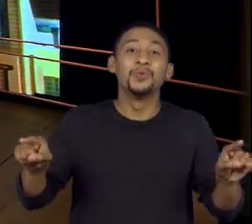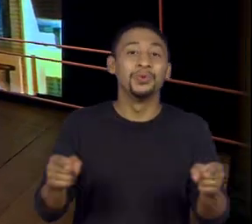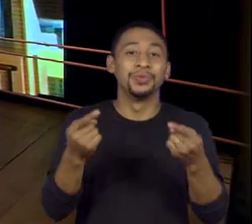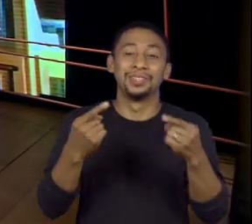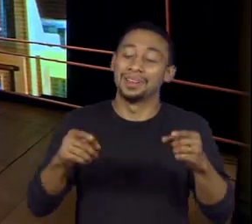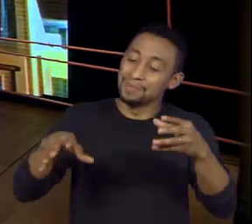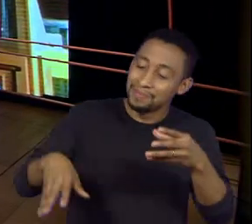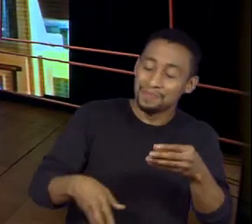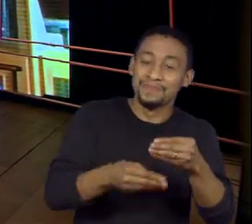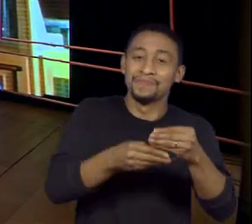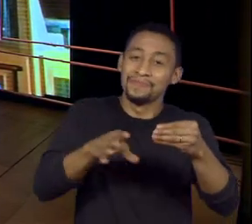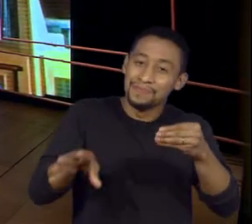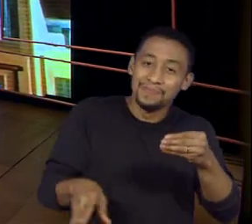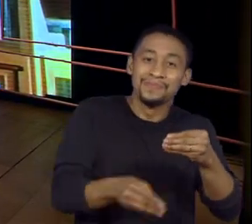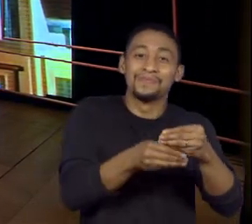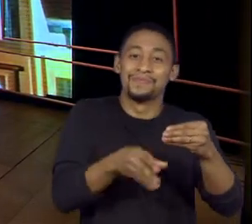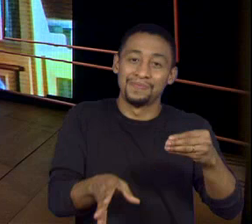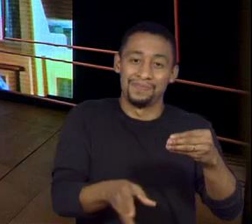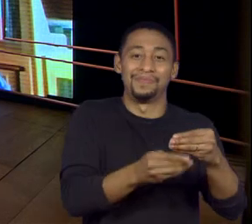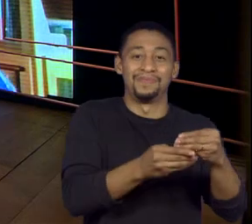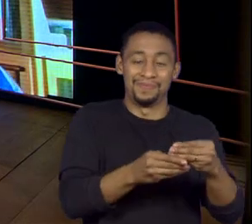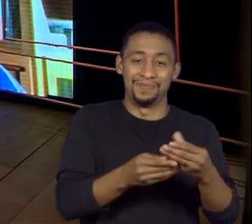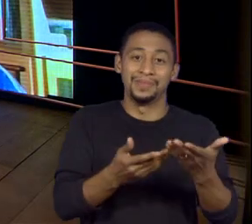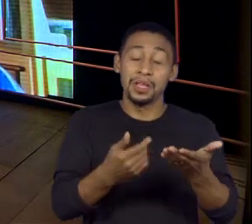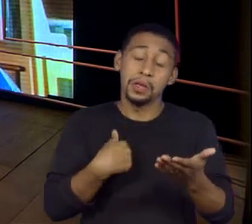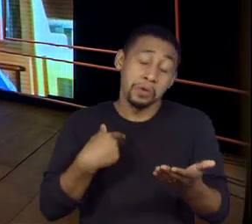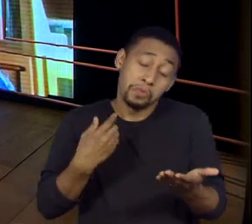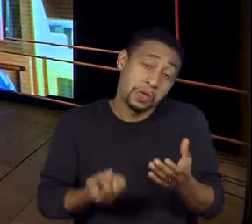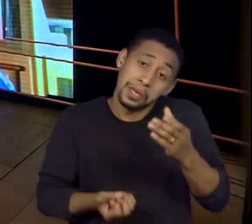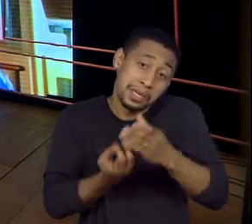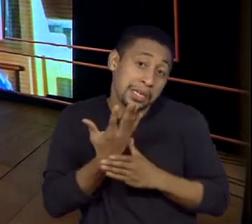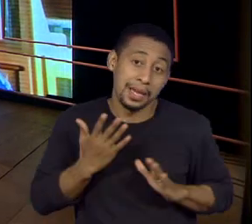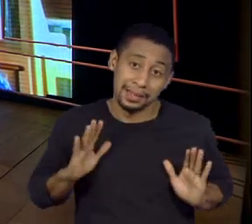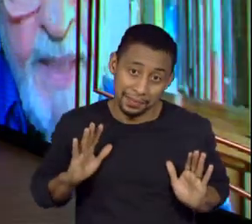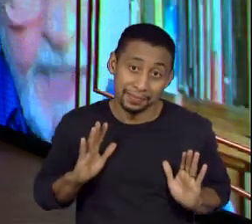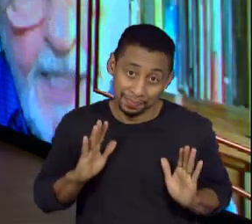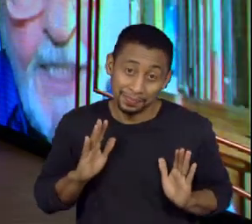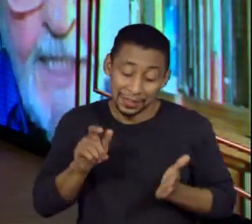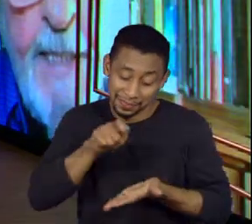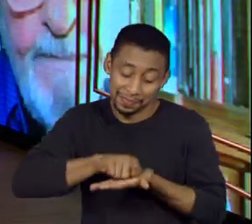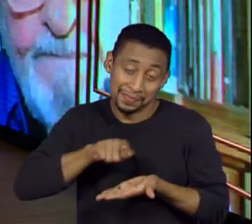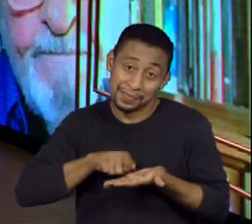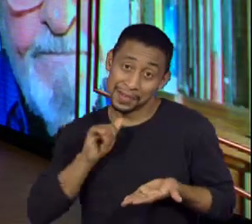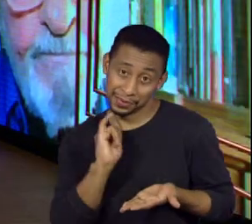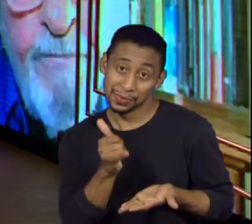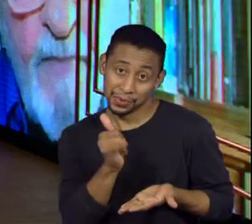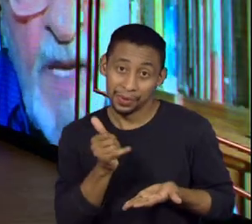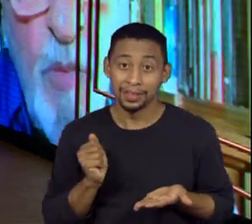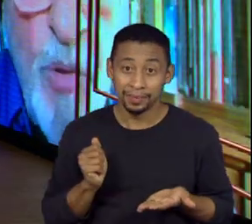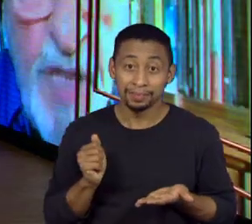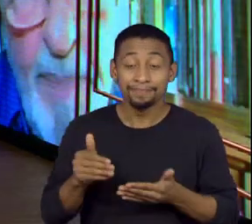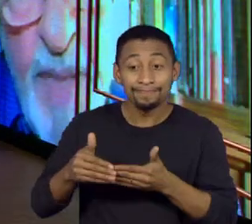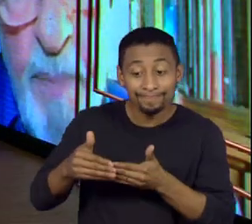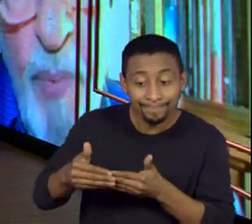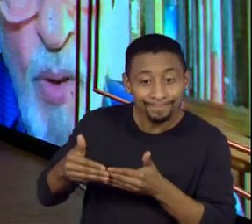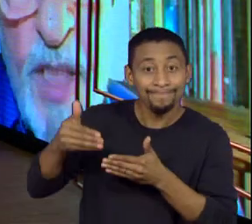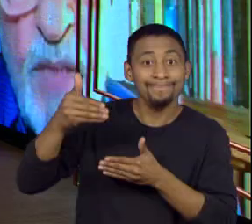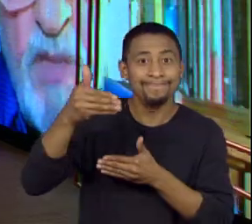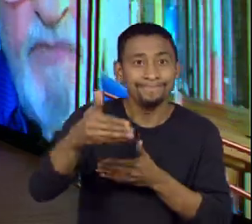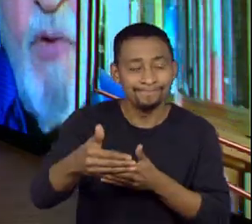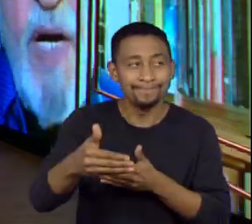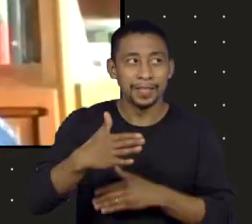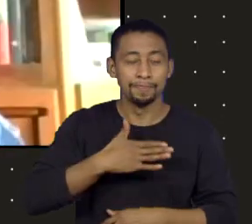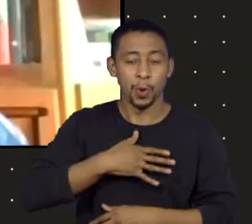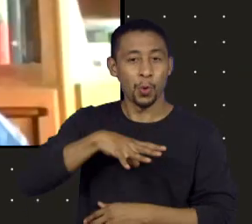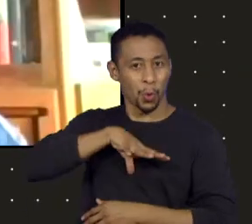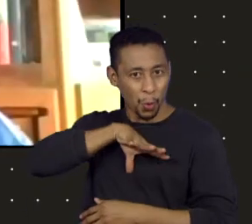que complementares à história que eu criei. E muito tempo depois eu